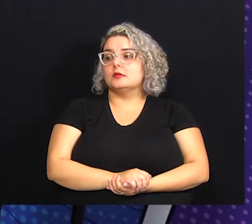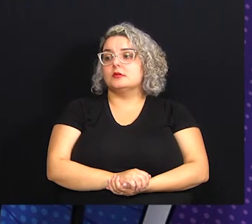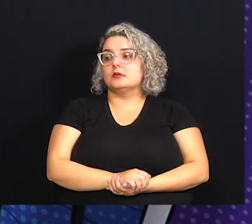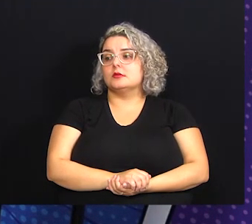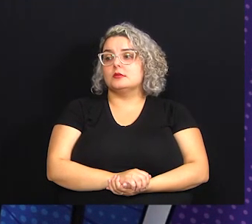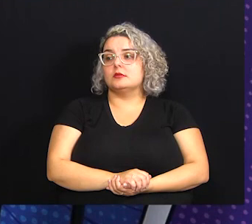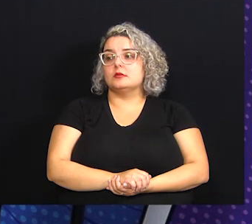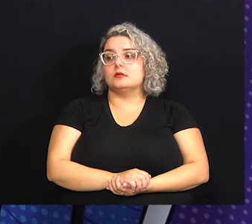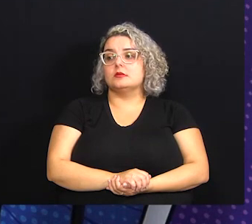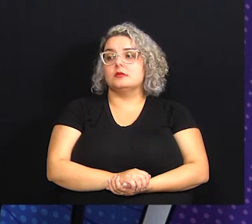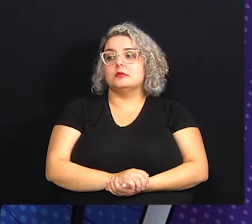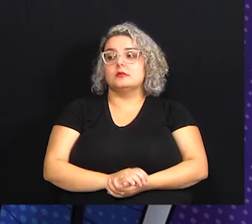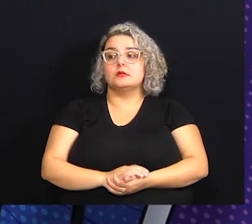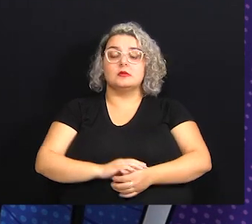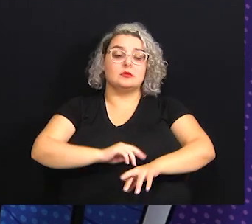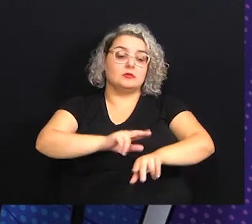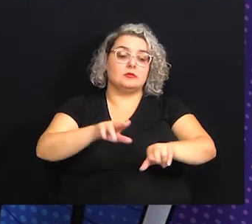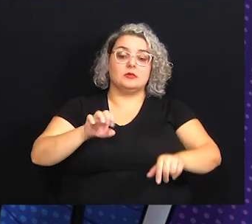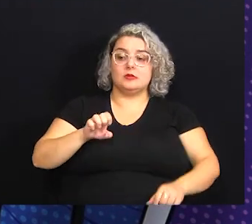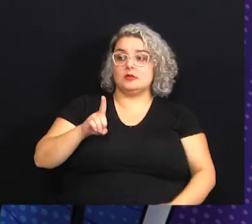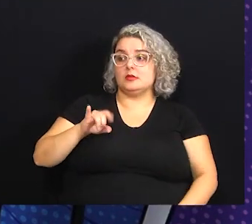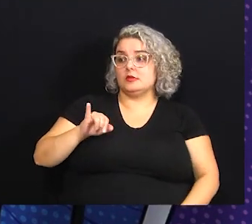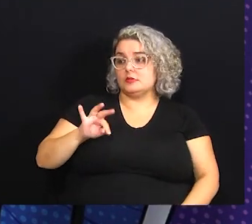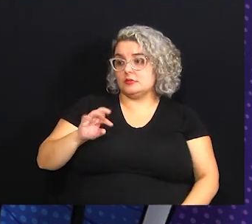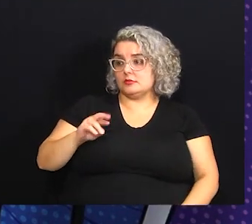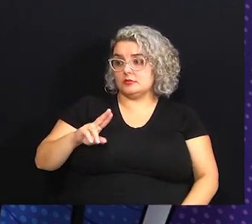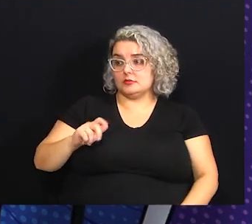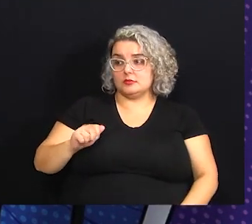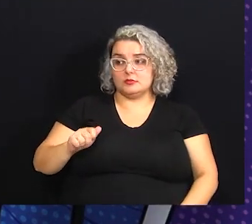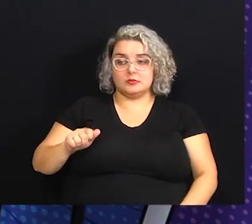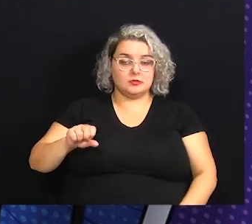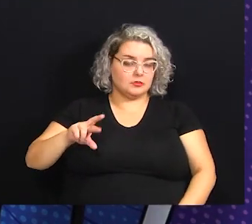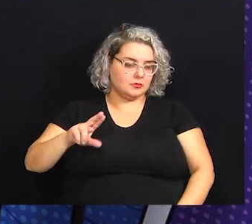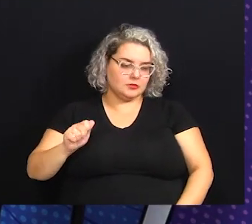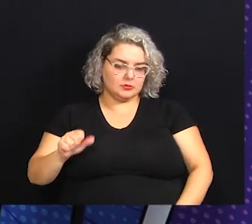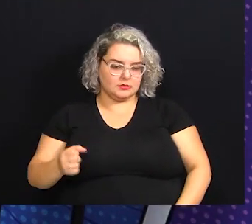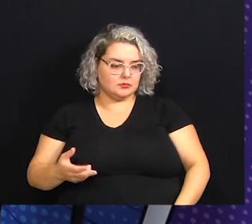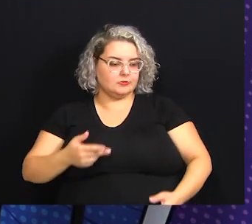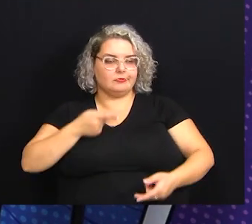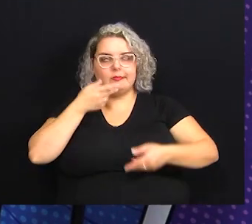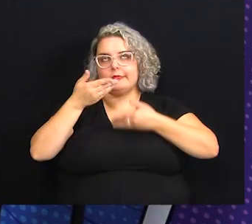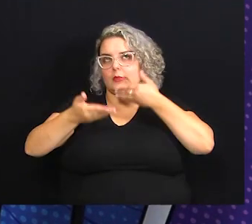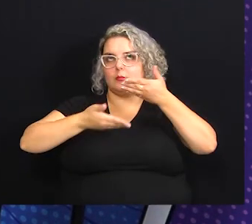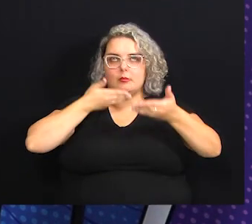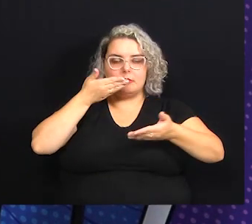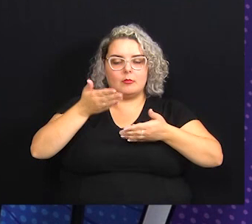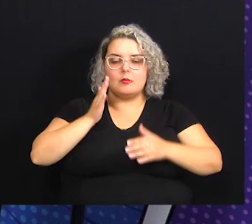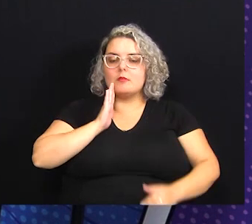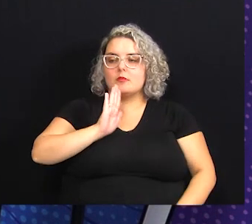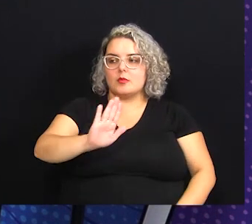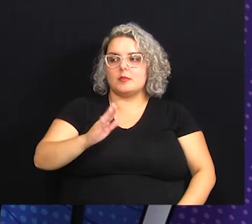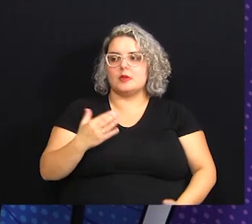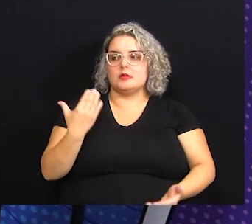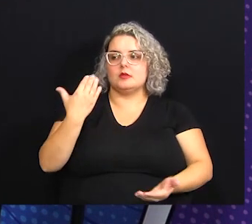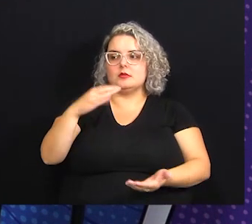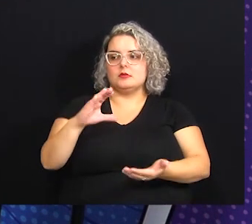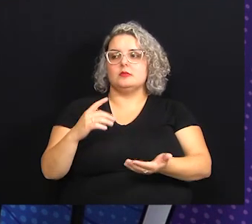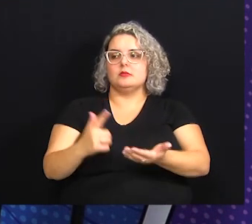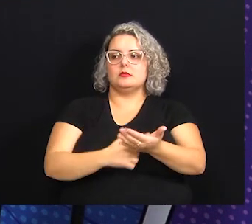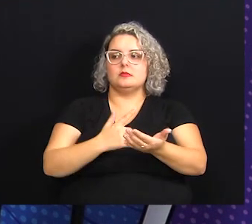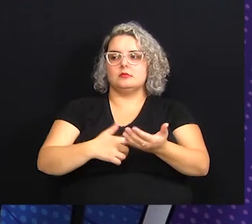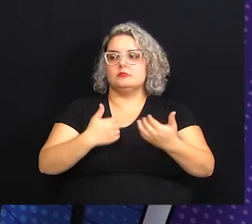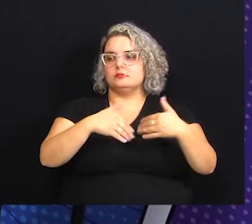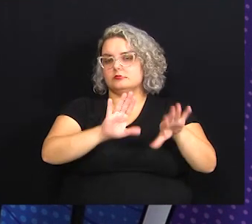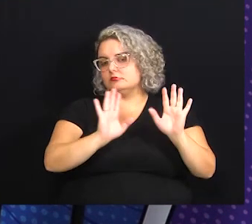que muita empresa, muita editora promete rios fundos para você e na hora de fazer, publica teu livro, deixa lá